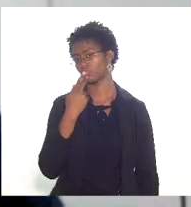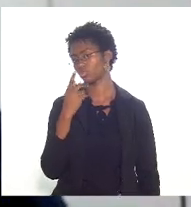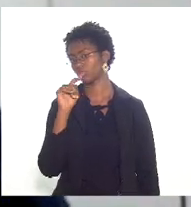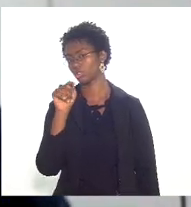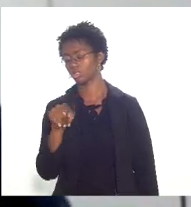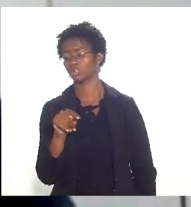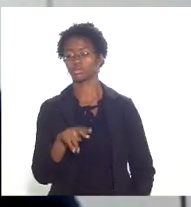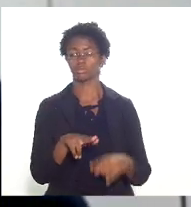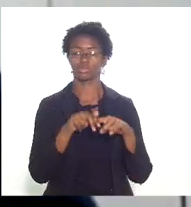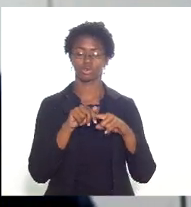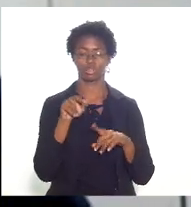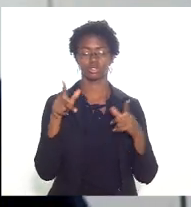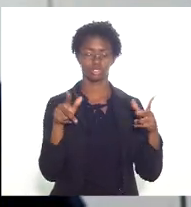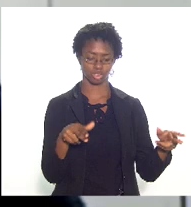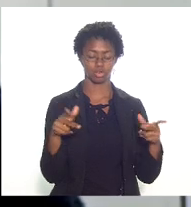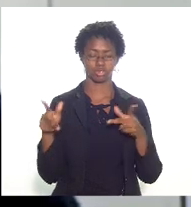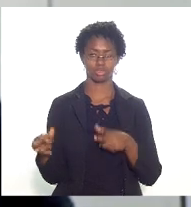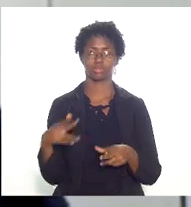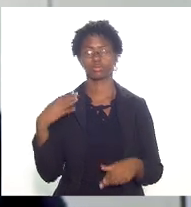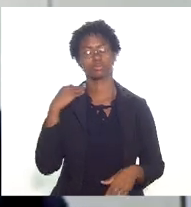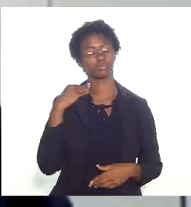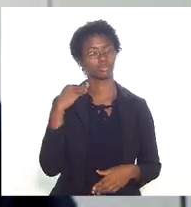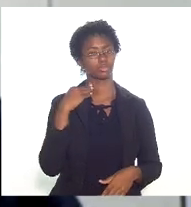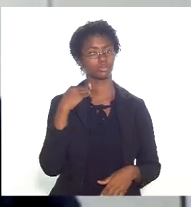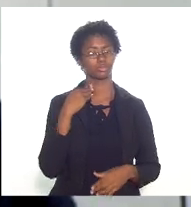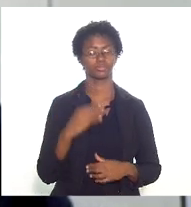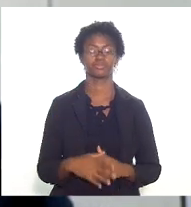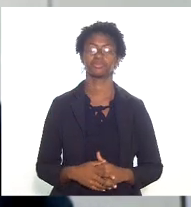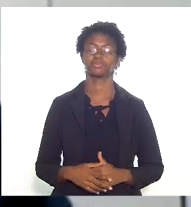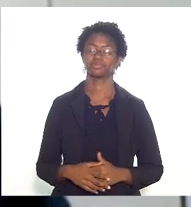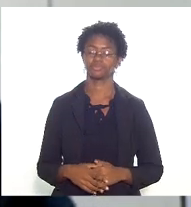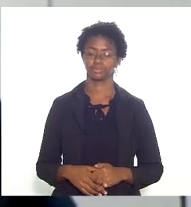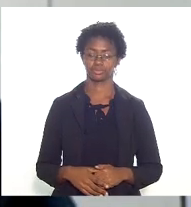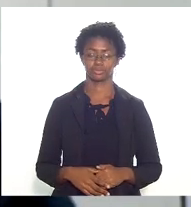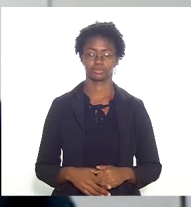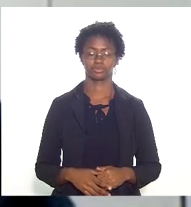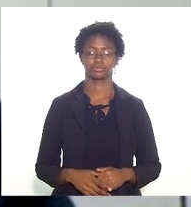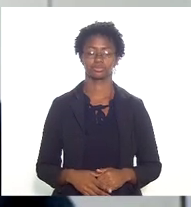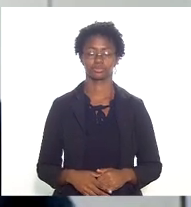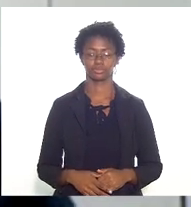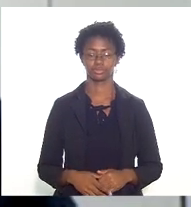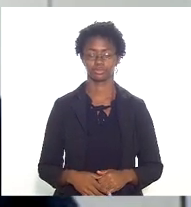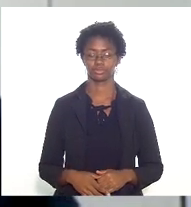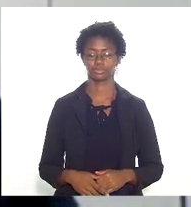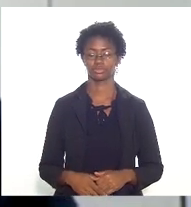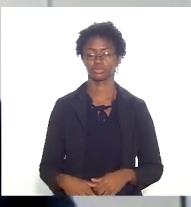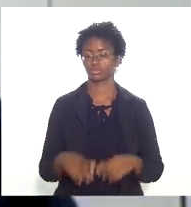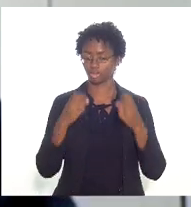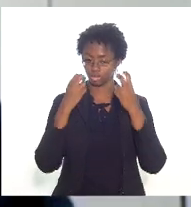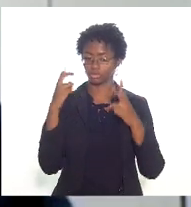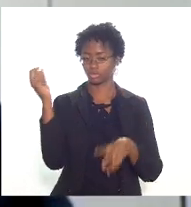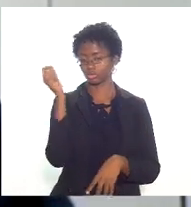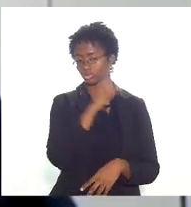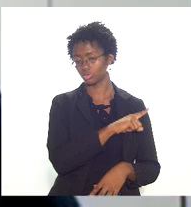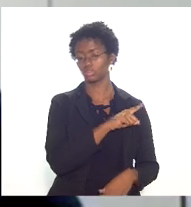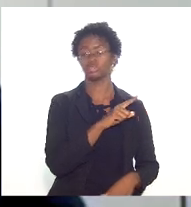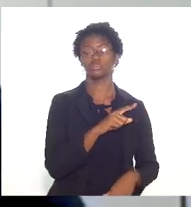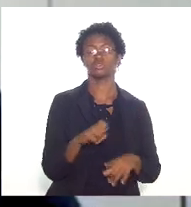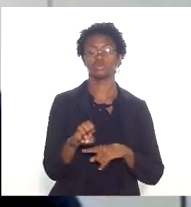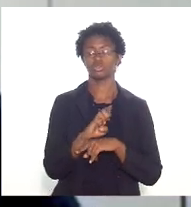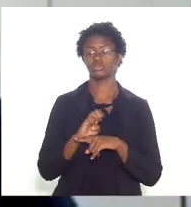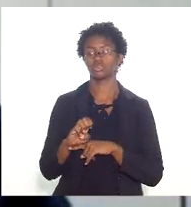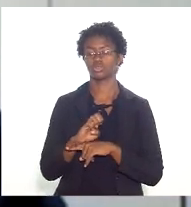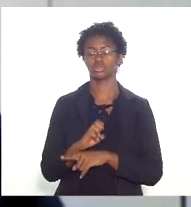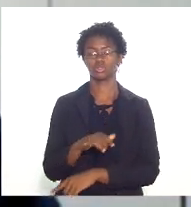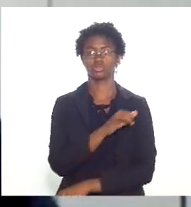mesma instituição financeira de origem francesa ela se aproveita de um momento de facilidade financeiro do Estado do Rio de Janeiro e